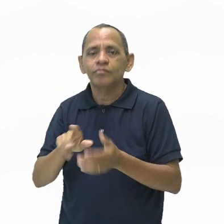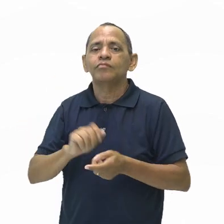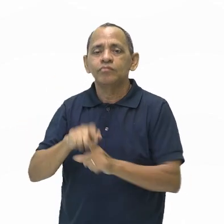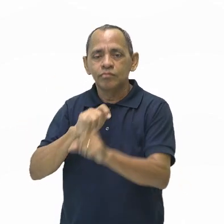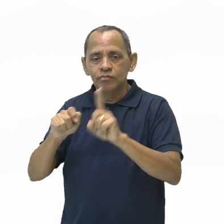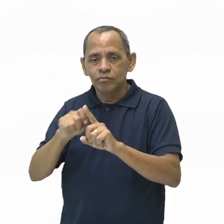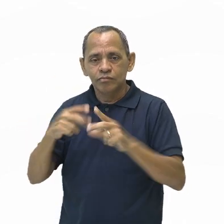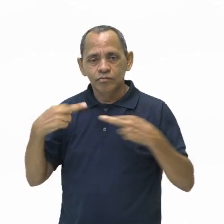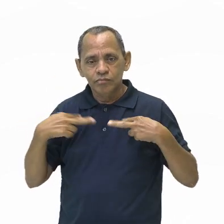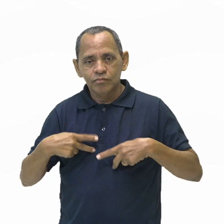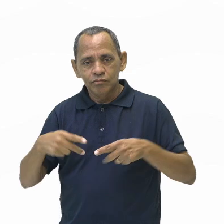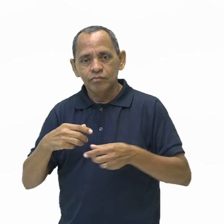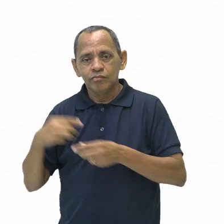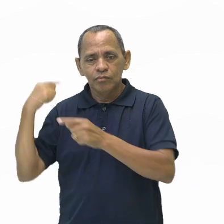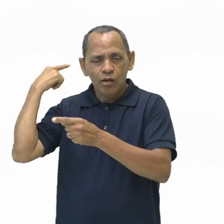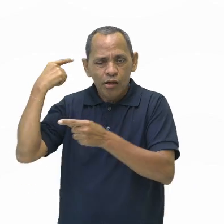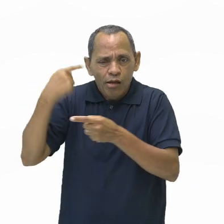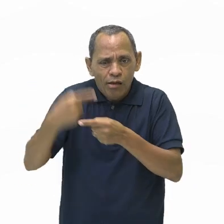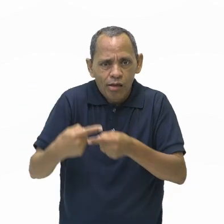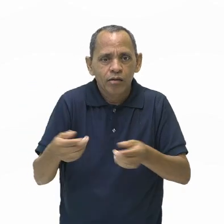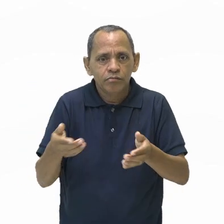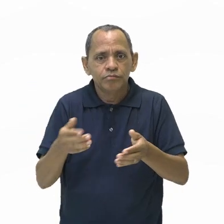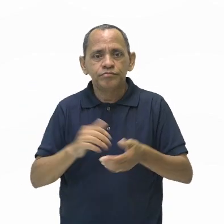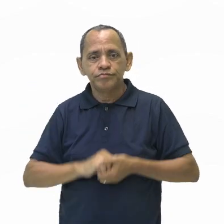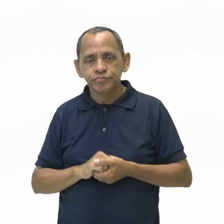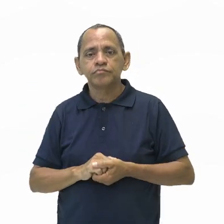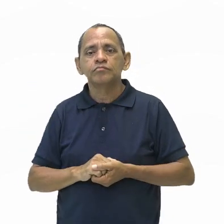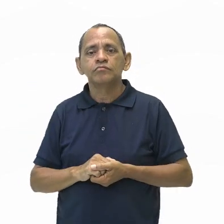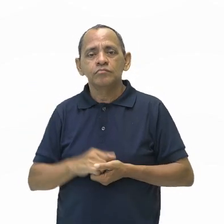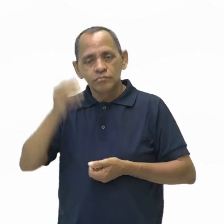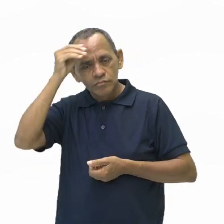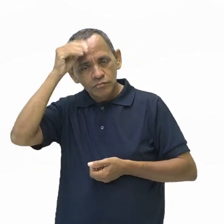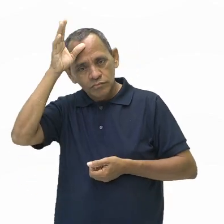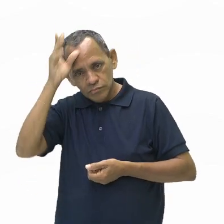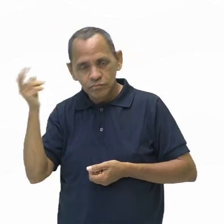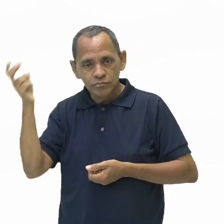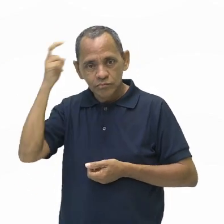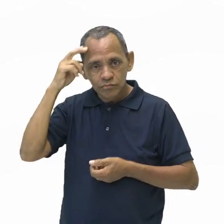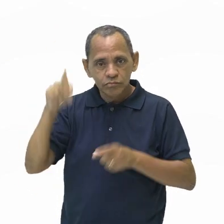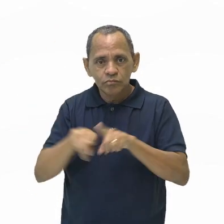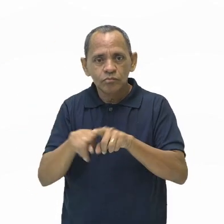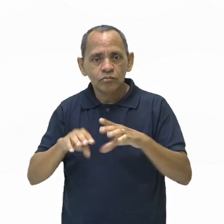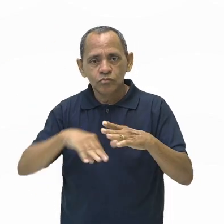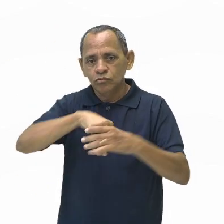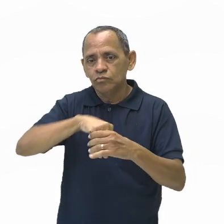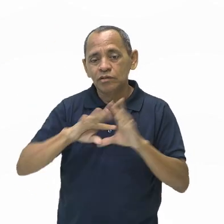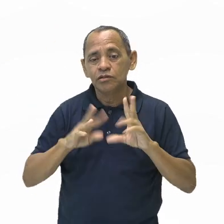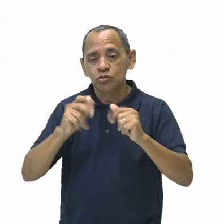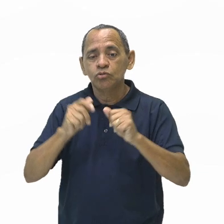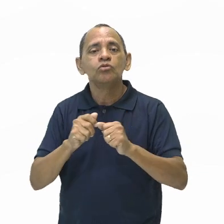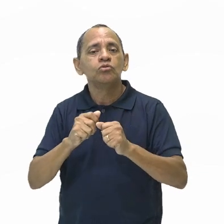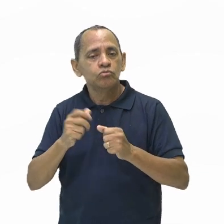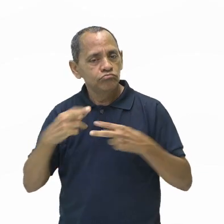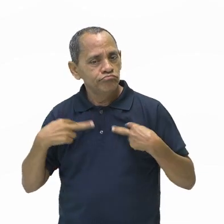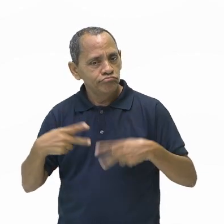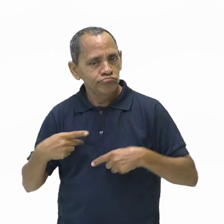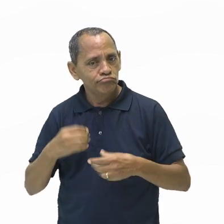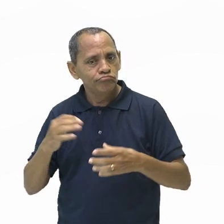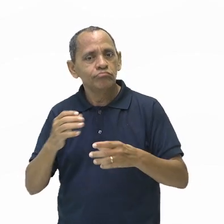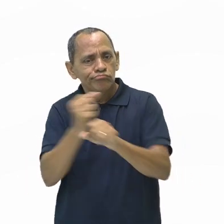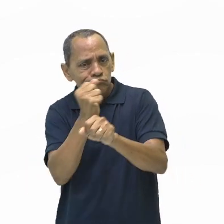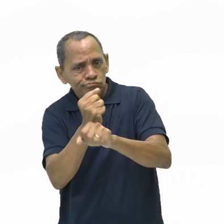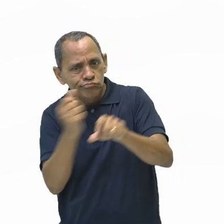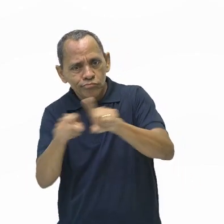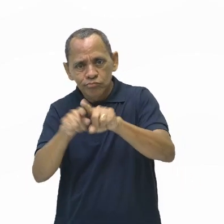longo do tempo. Compreensão de cultura como o conjunto de tudo aquilo que o homem constrói, modificando